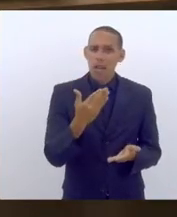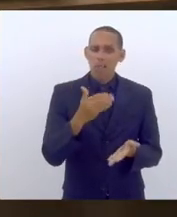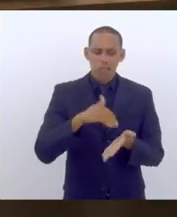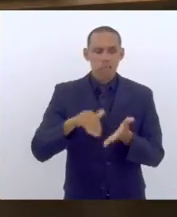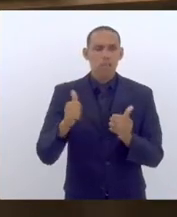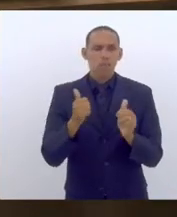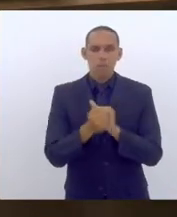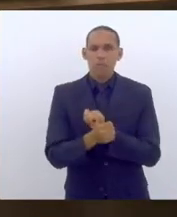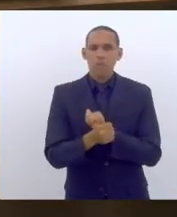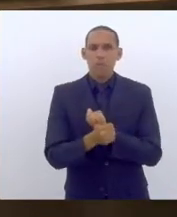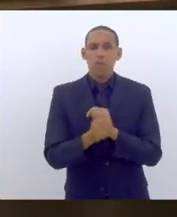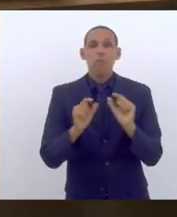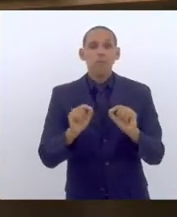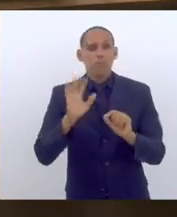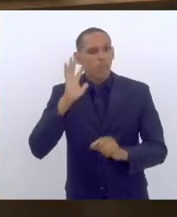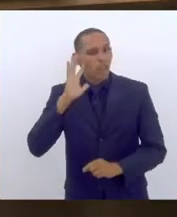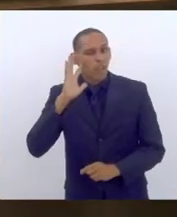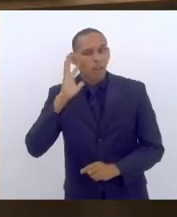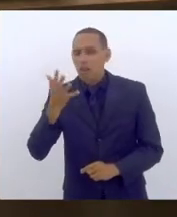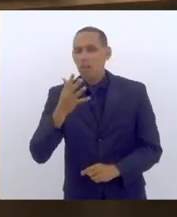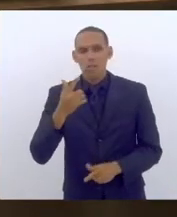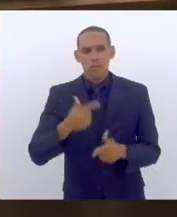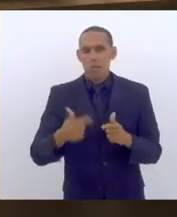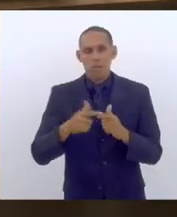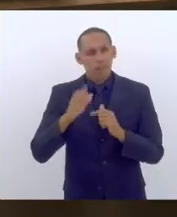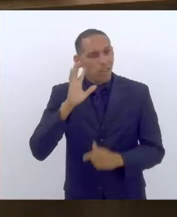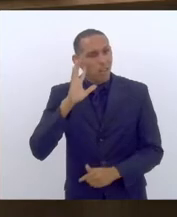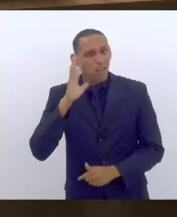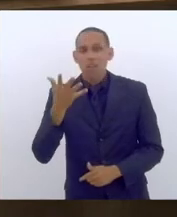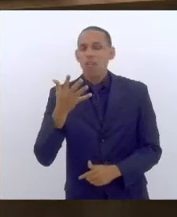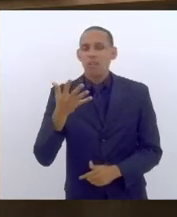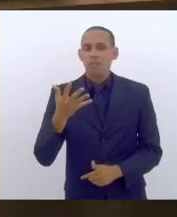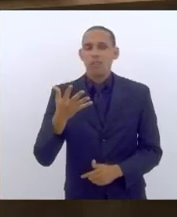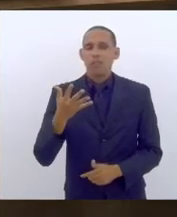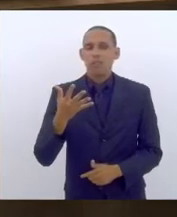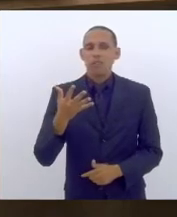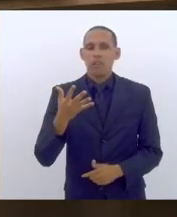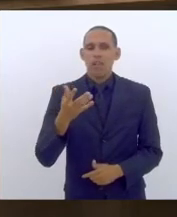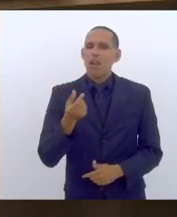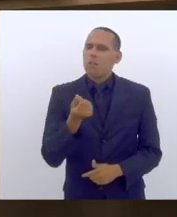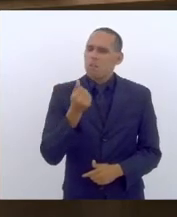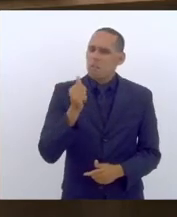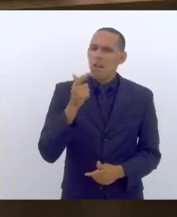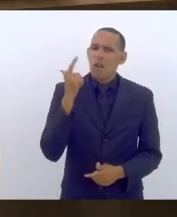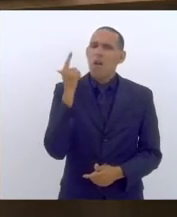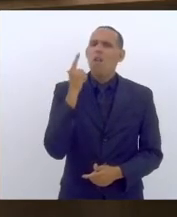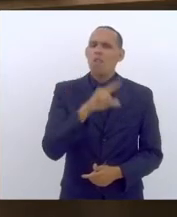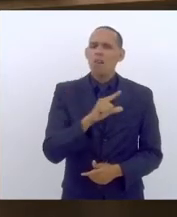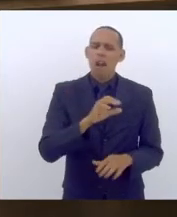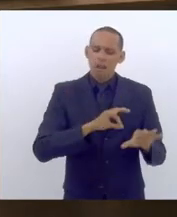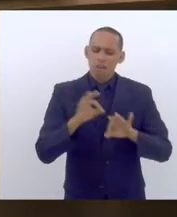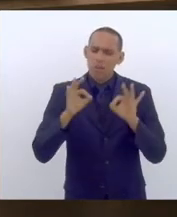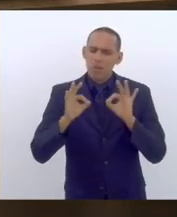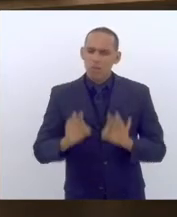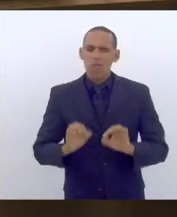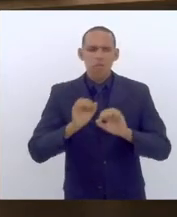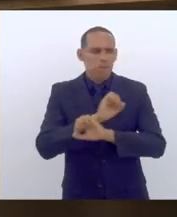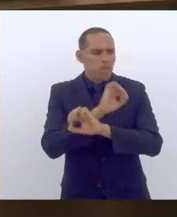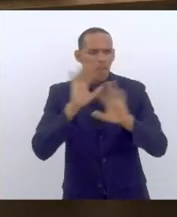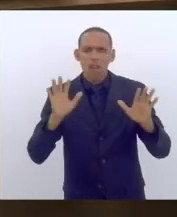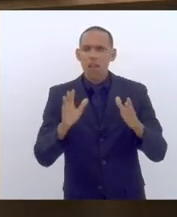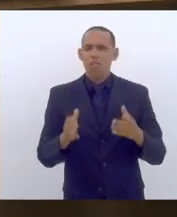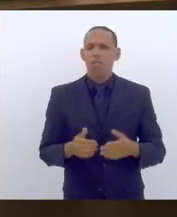de esportes que resolva esse problema que faça uma tomada de preço justa que tem a razoabilidade que tem a transparência